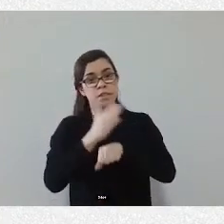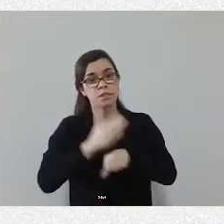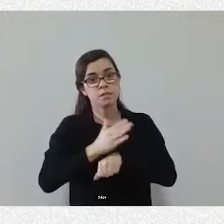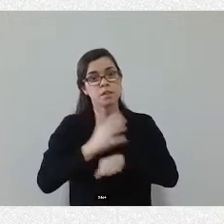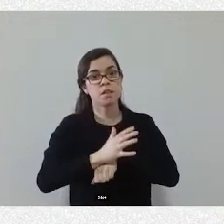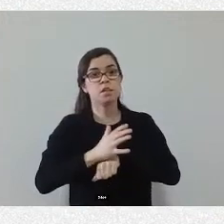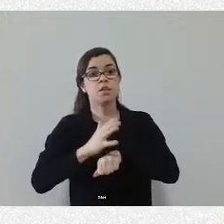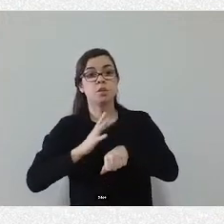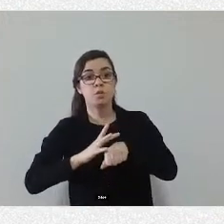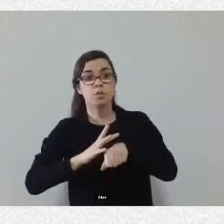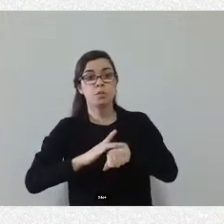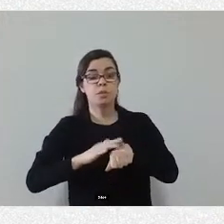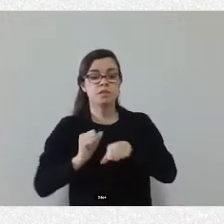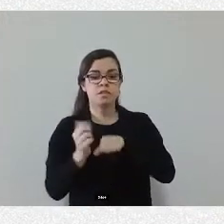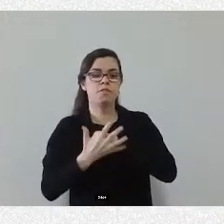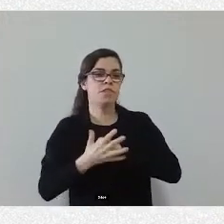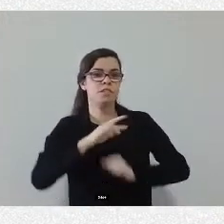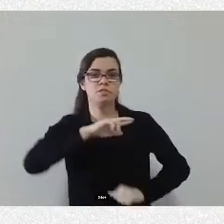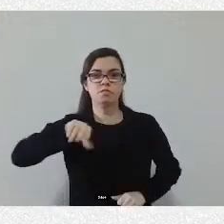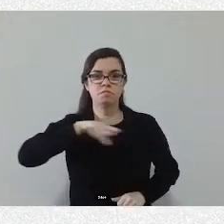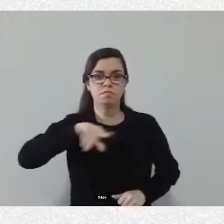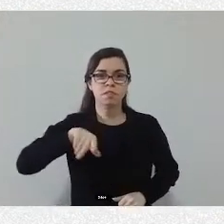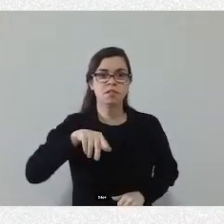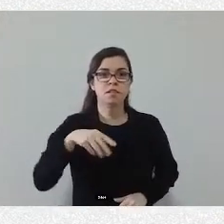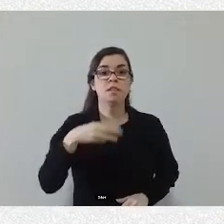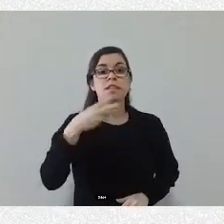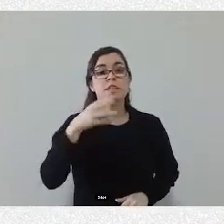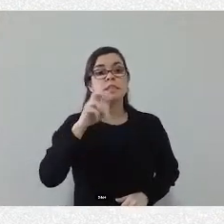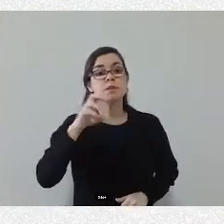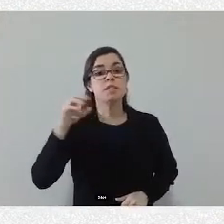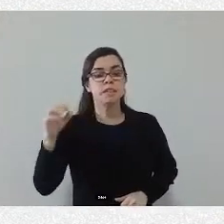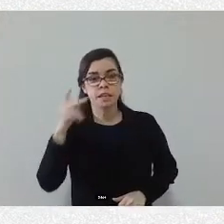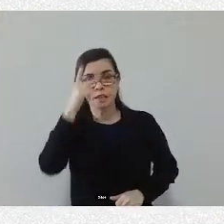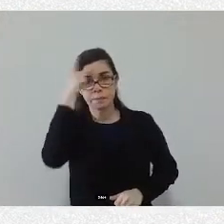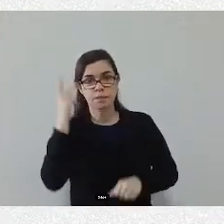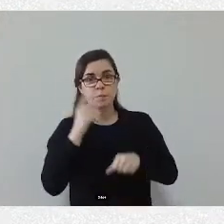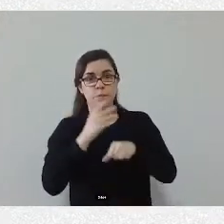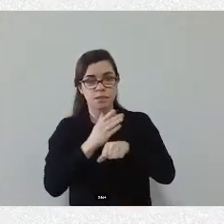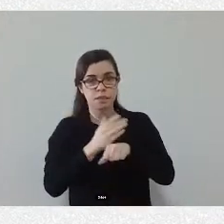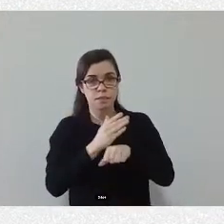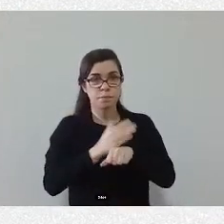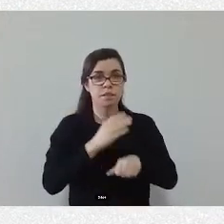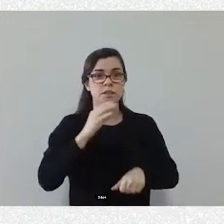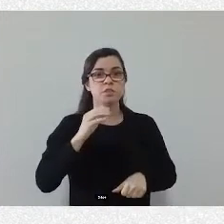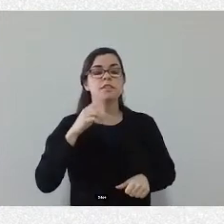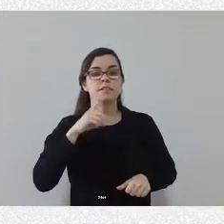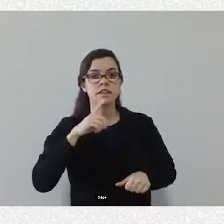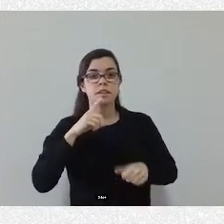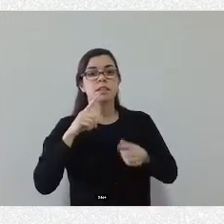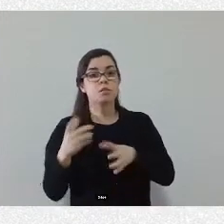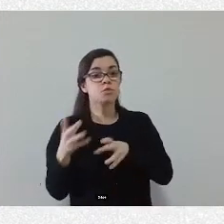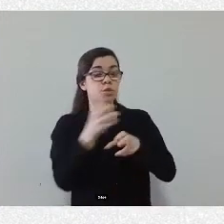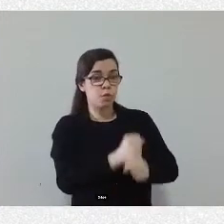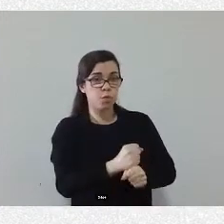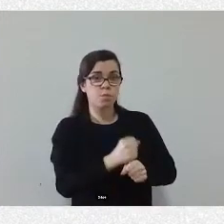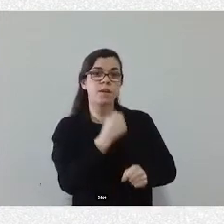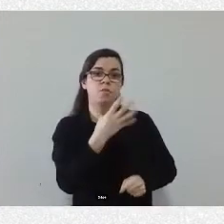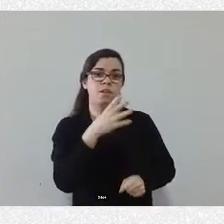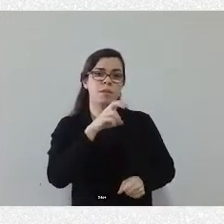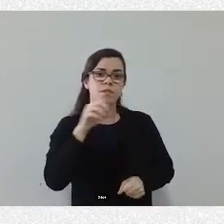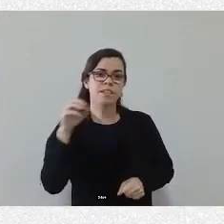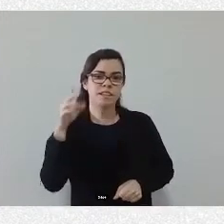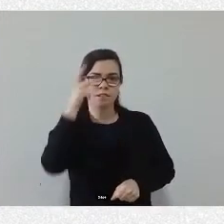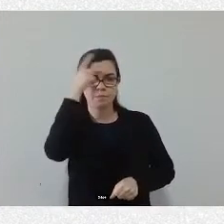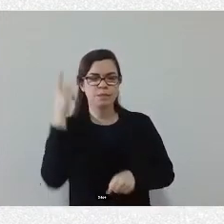né? 1.500 casos e 3.000 controles, totalizando 4.500 participantes na pesquisa. Esses dados podem variar um pouco, porque